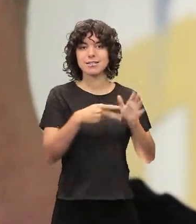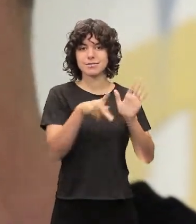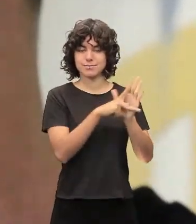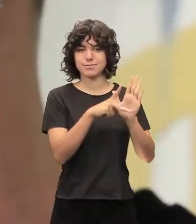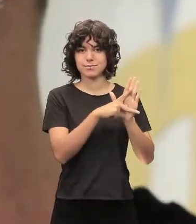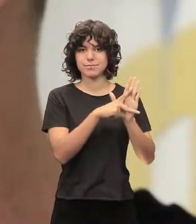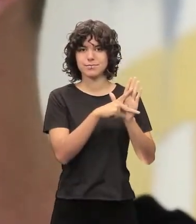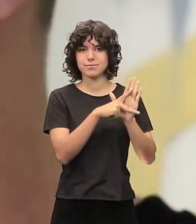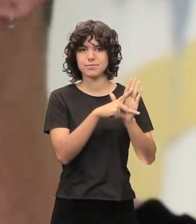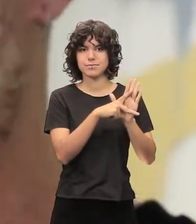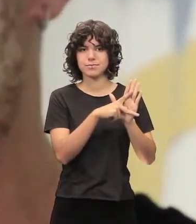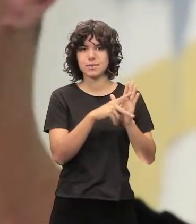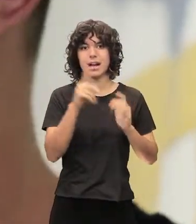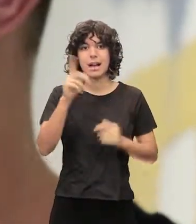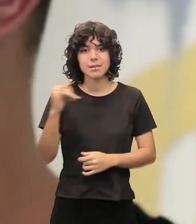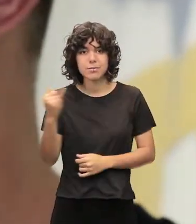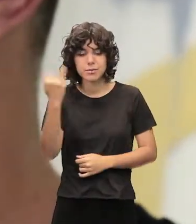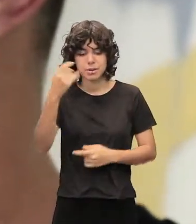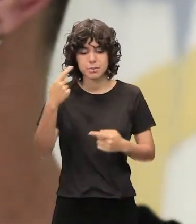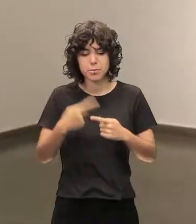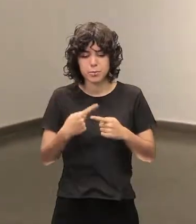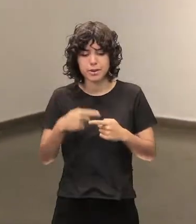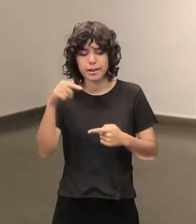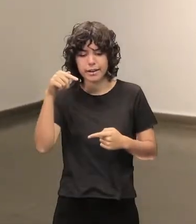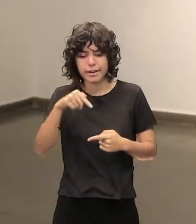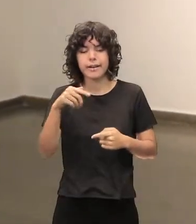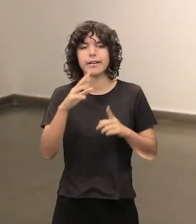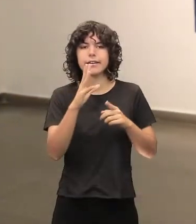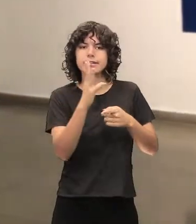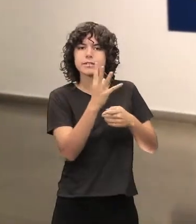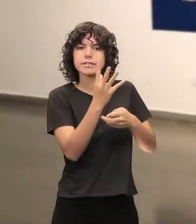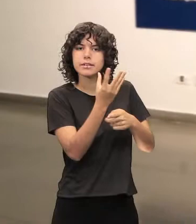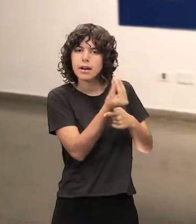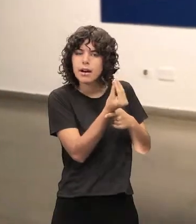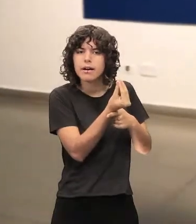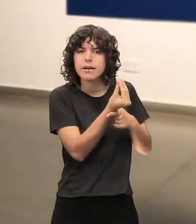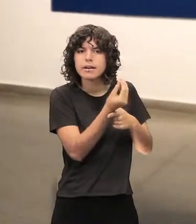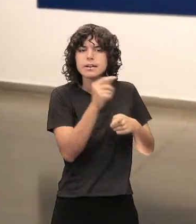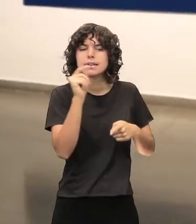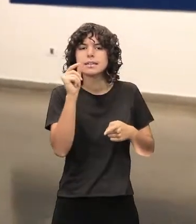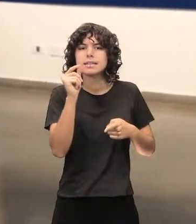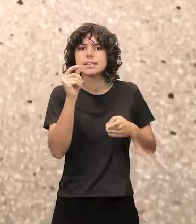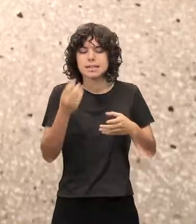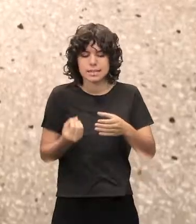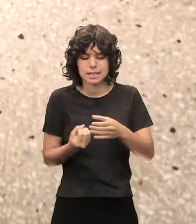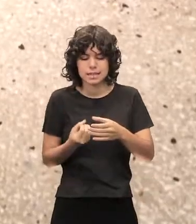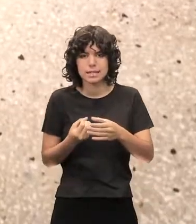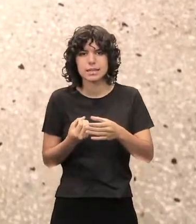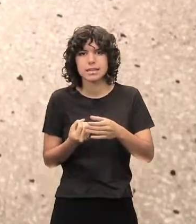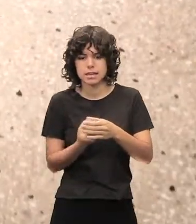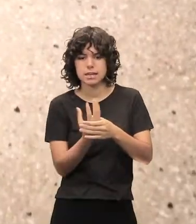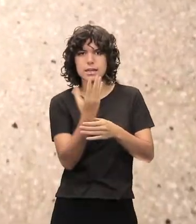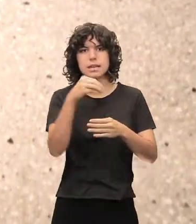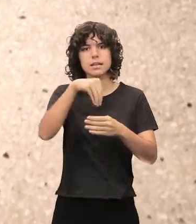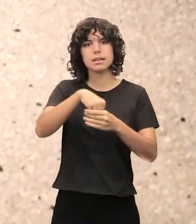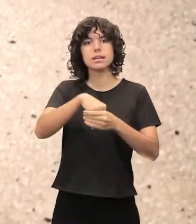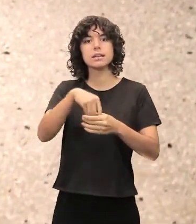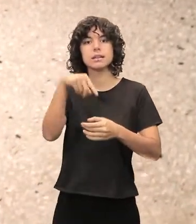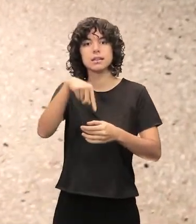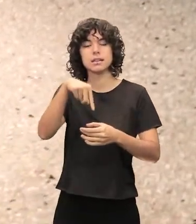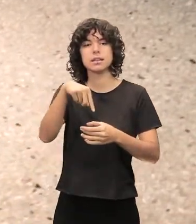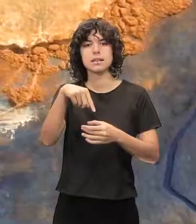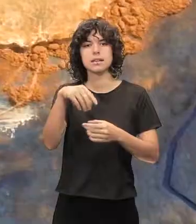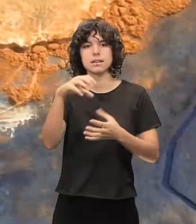são importantes porque são elas que constituem, né, o acervo do Centro Cultural. Não existe ainda uma política